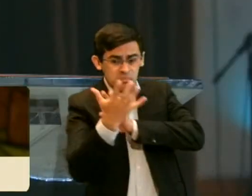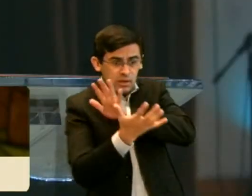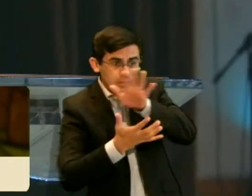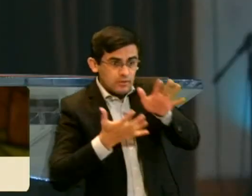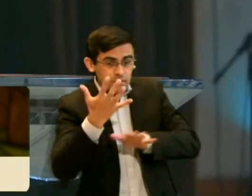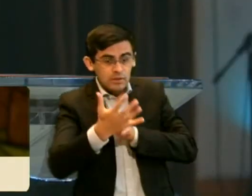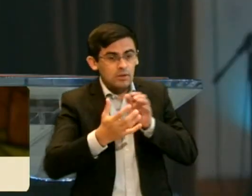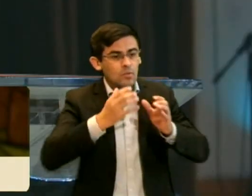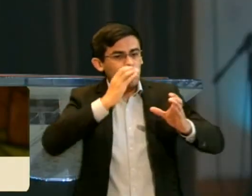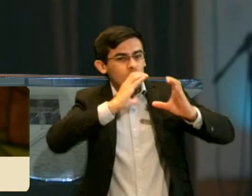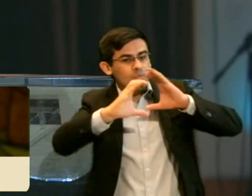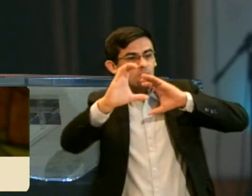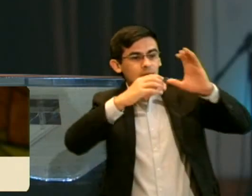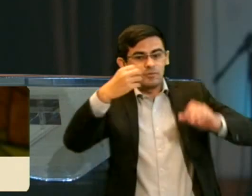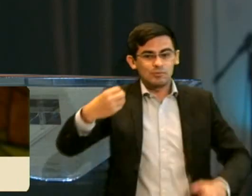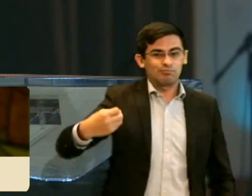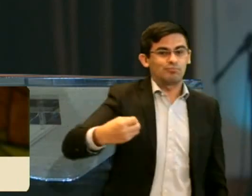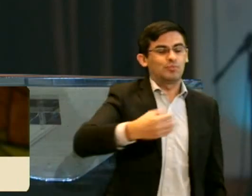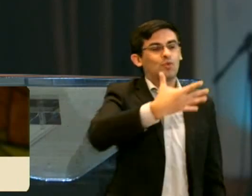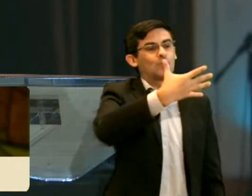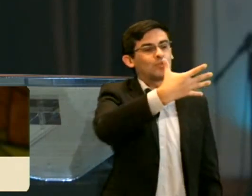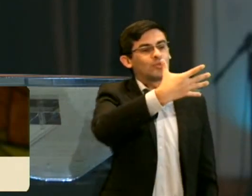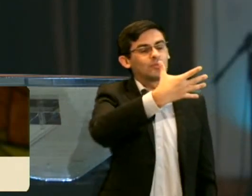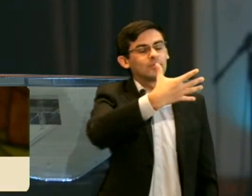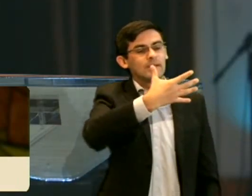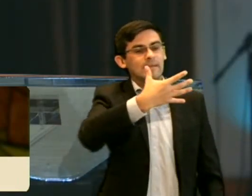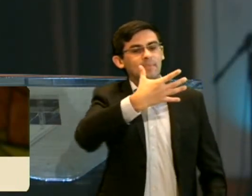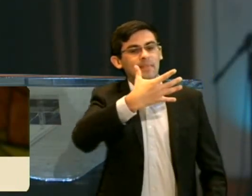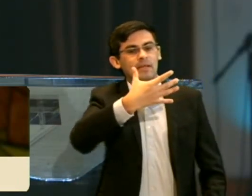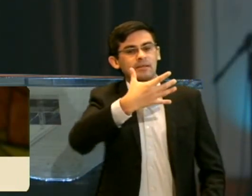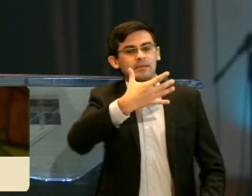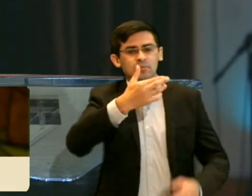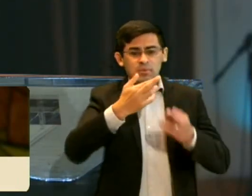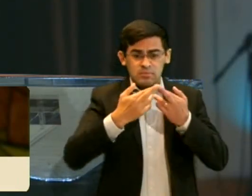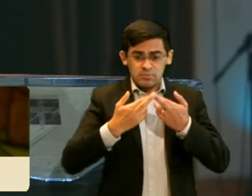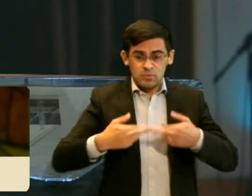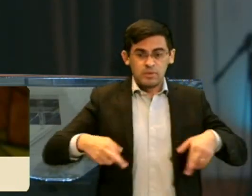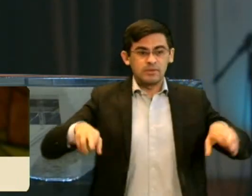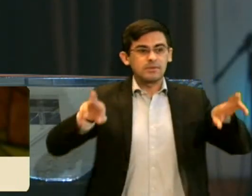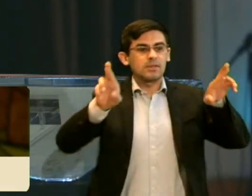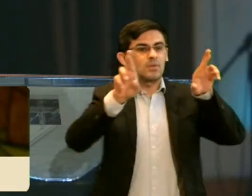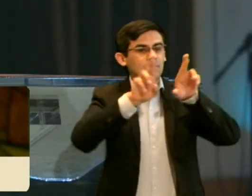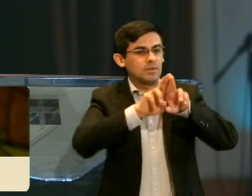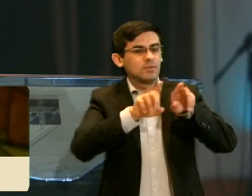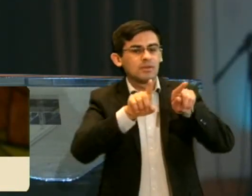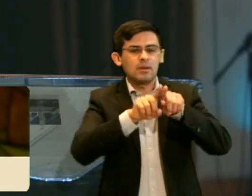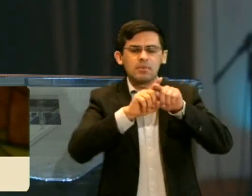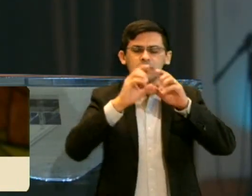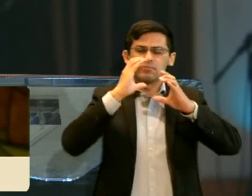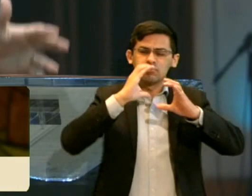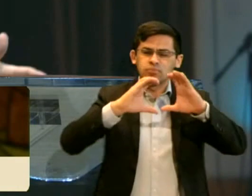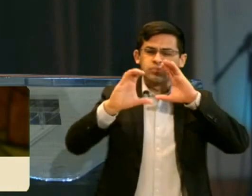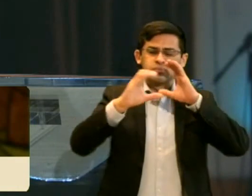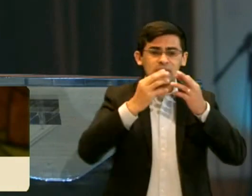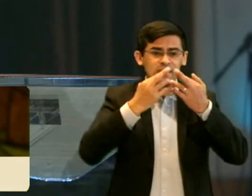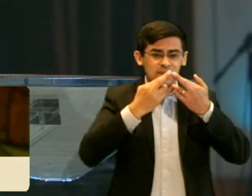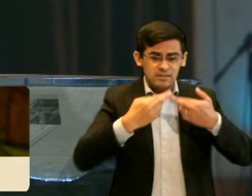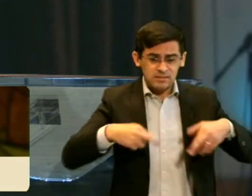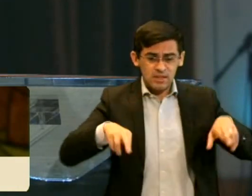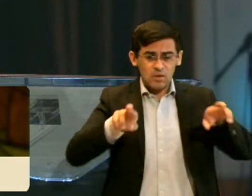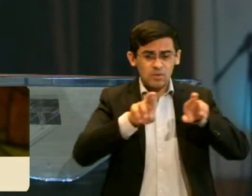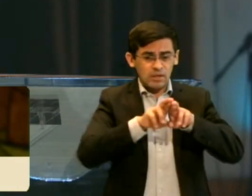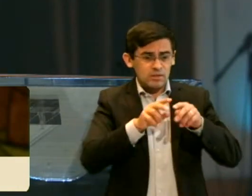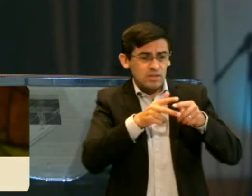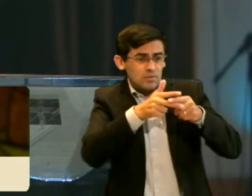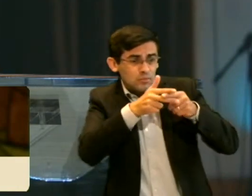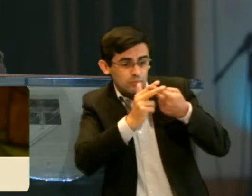cântico novo. Um cântico do restaurado ou um cântico reparador. Quem